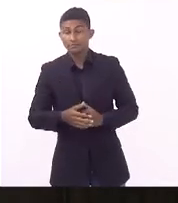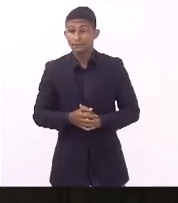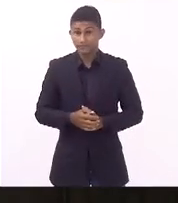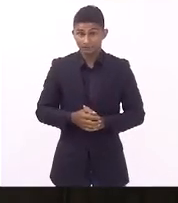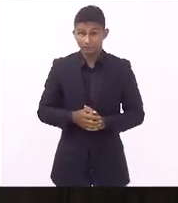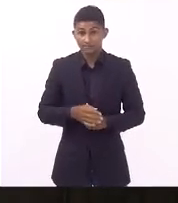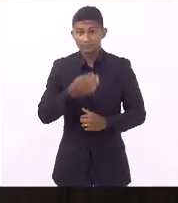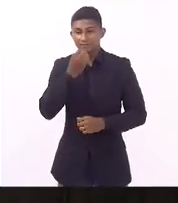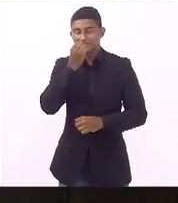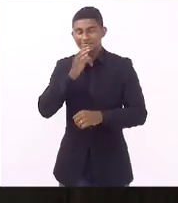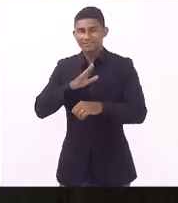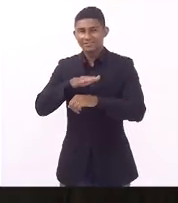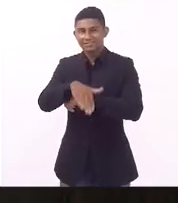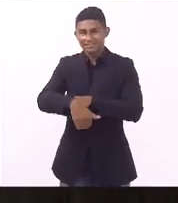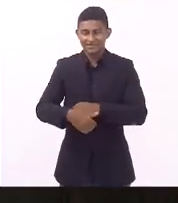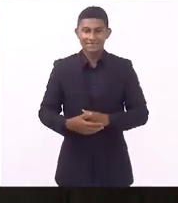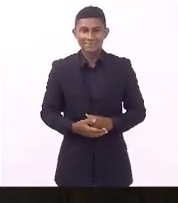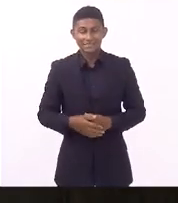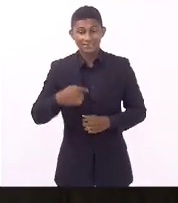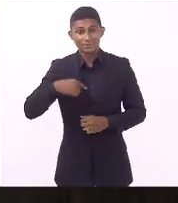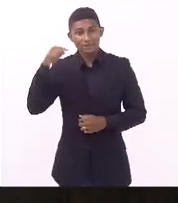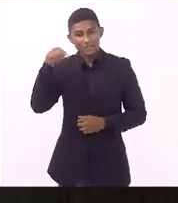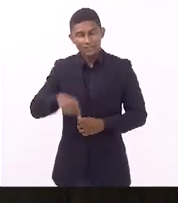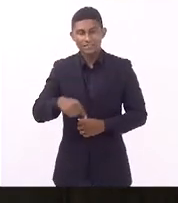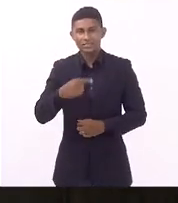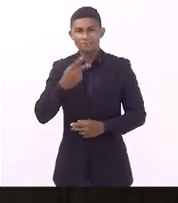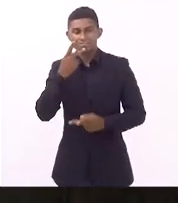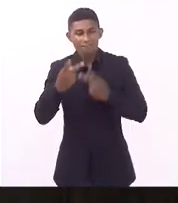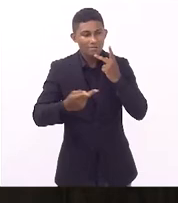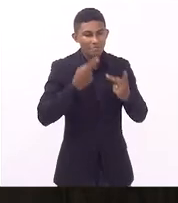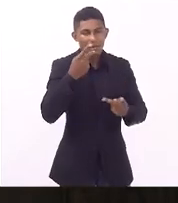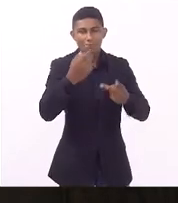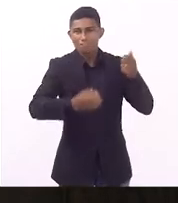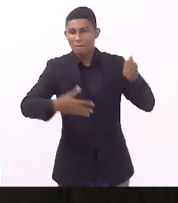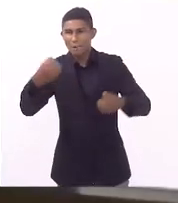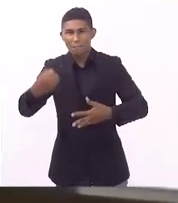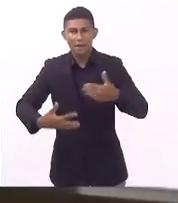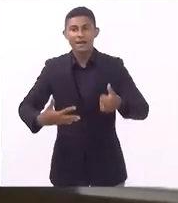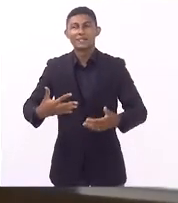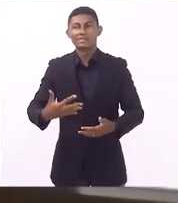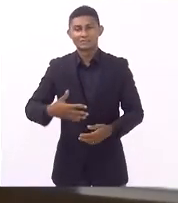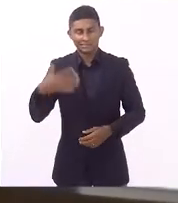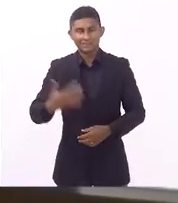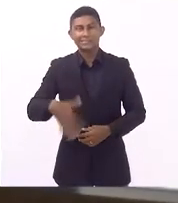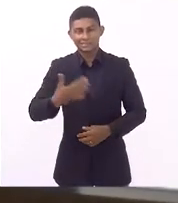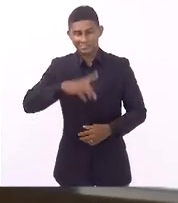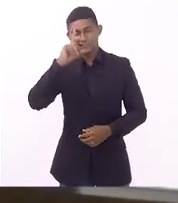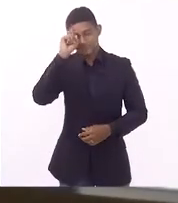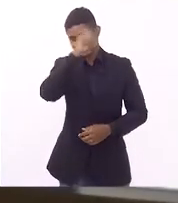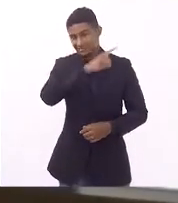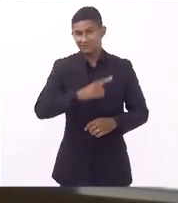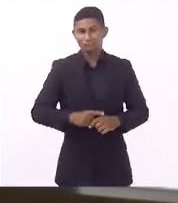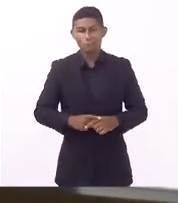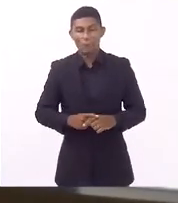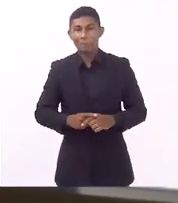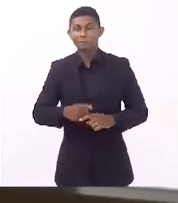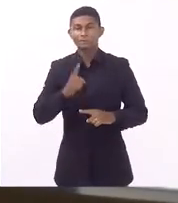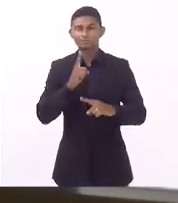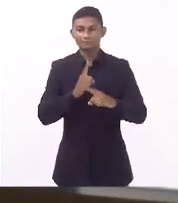depois dessas três falas é muito difícil, e até porque, de certa forma,